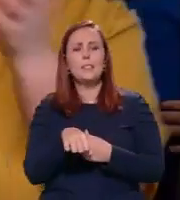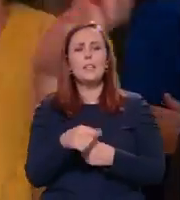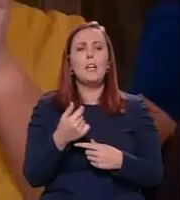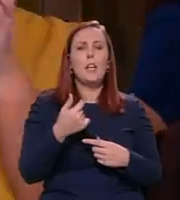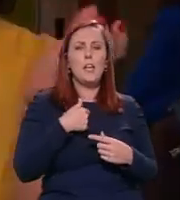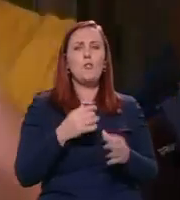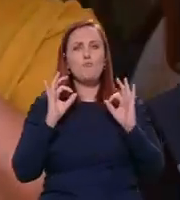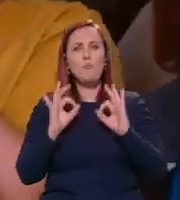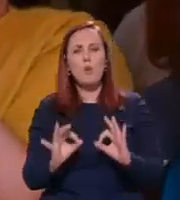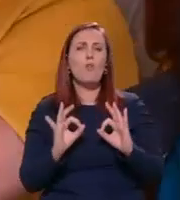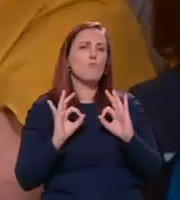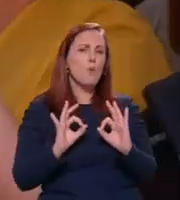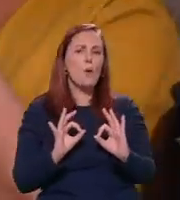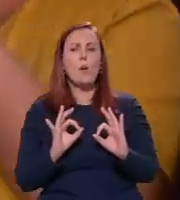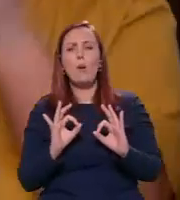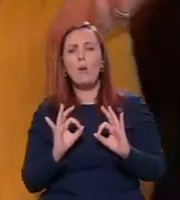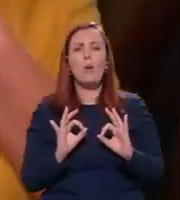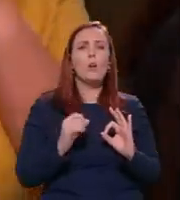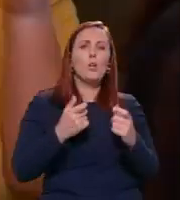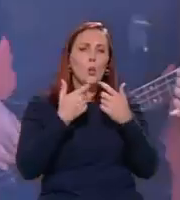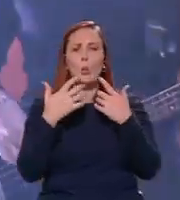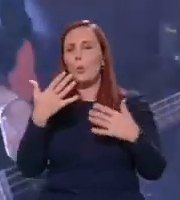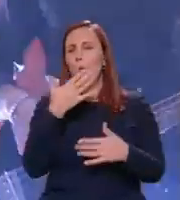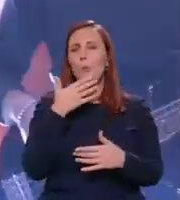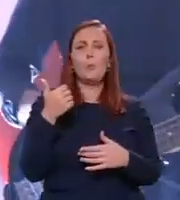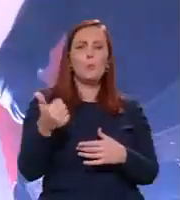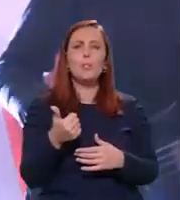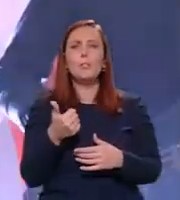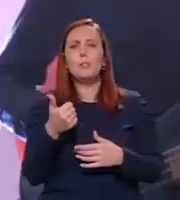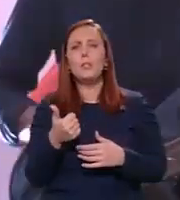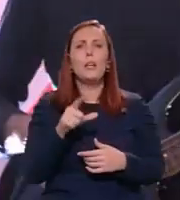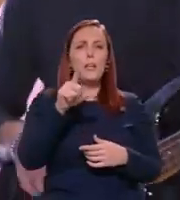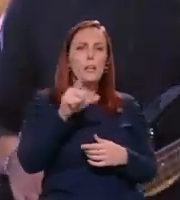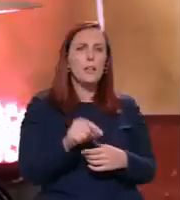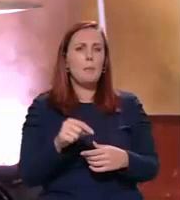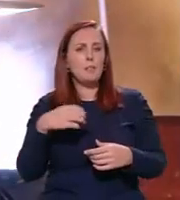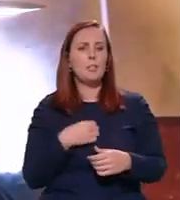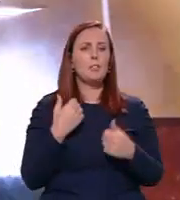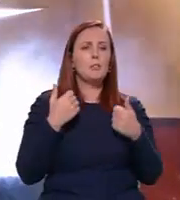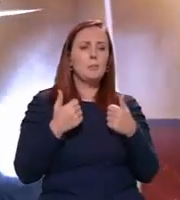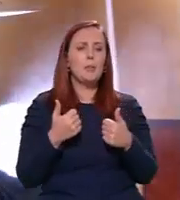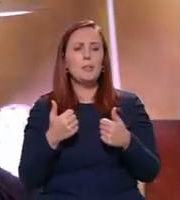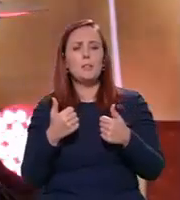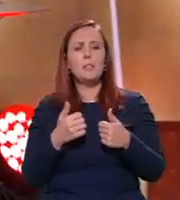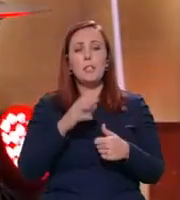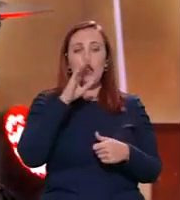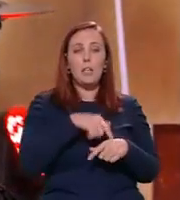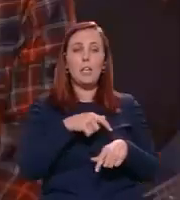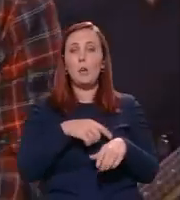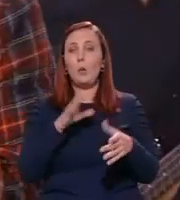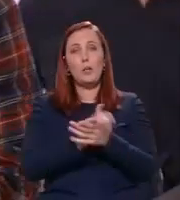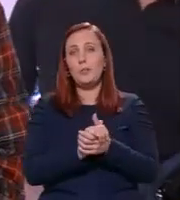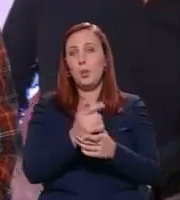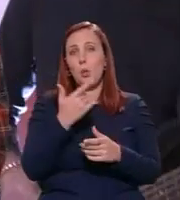bem preparado para ficar tudo bonito e também mais confortável. Só não posso me